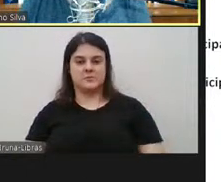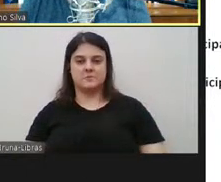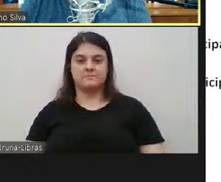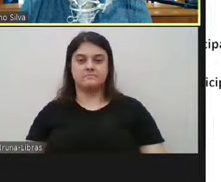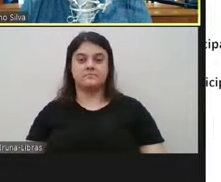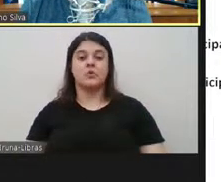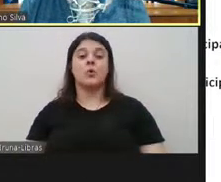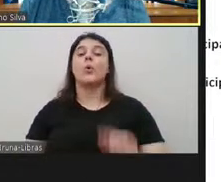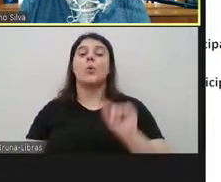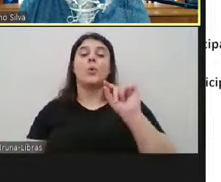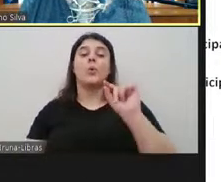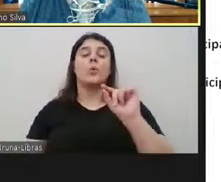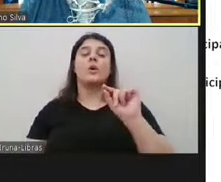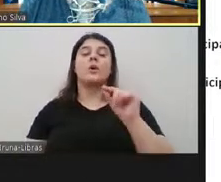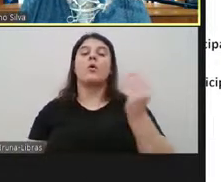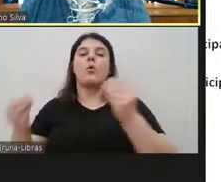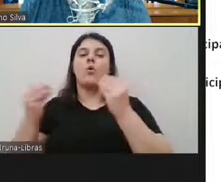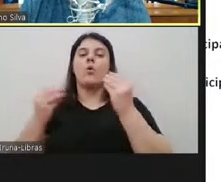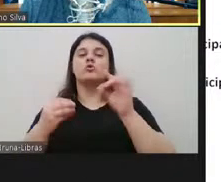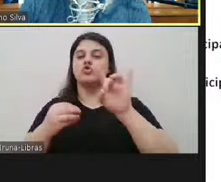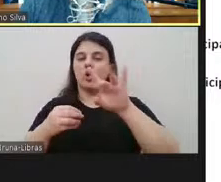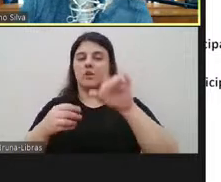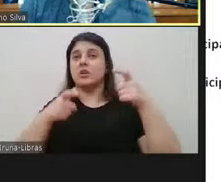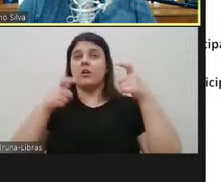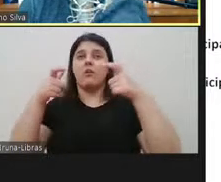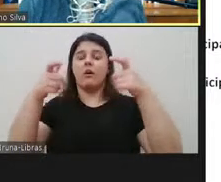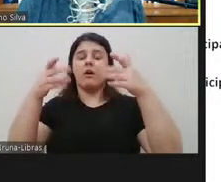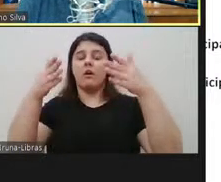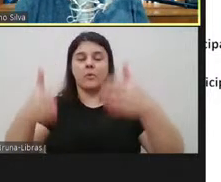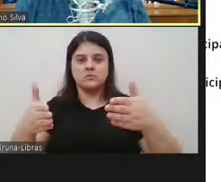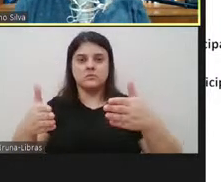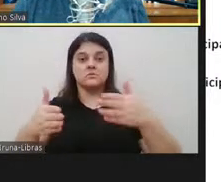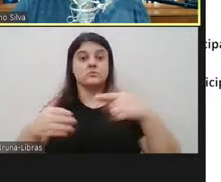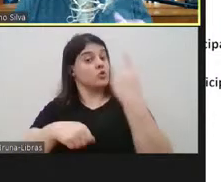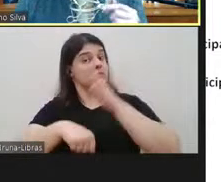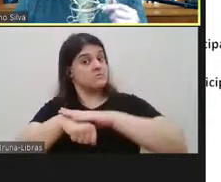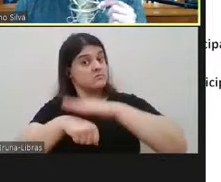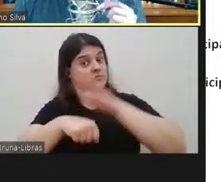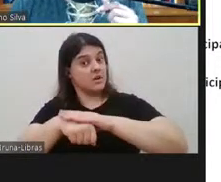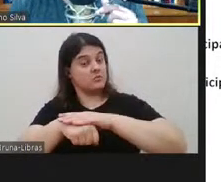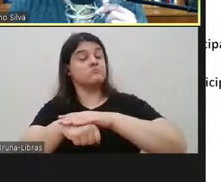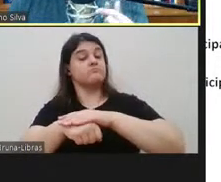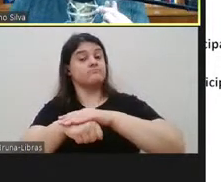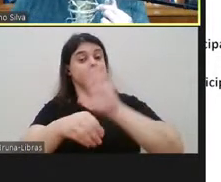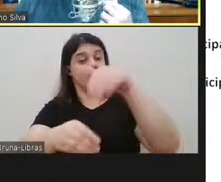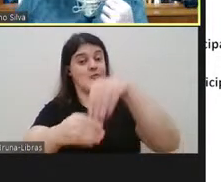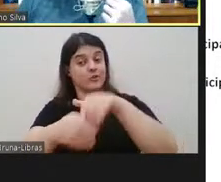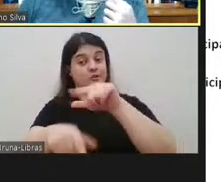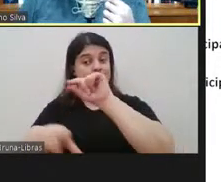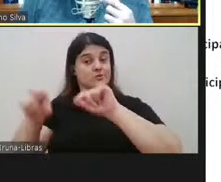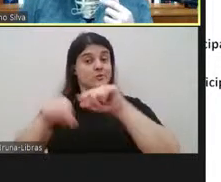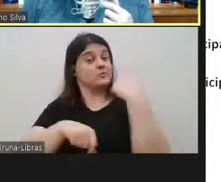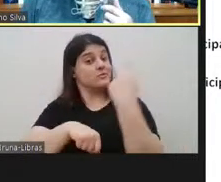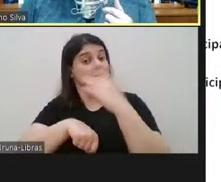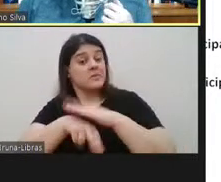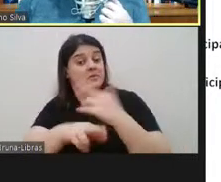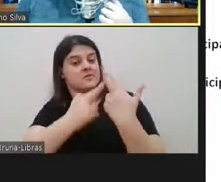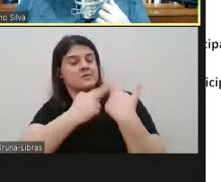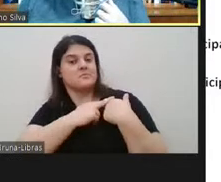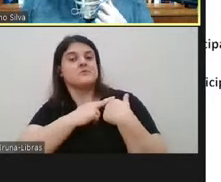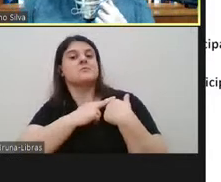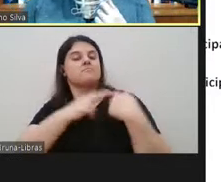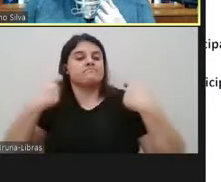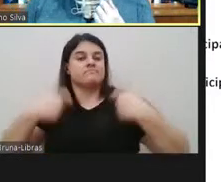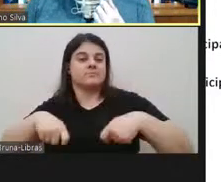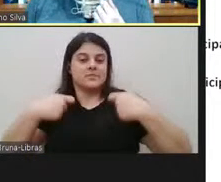que não chegam aqui de disco voador chegam por meio do meu do seu do nosso voto ou seja essa é a nossa responsabilidade como cidadão